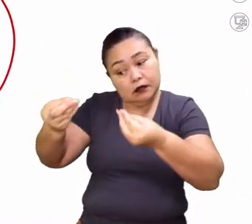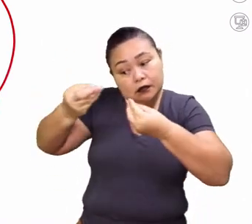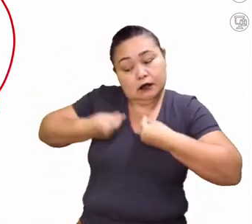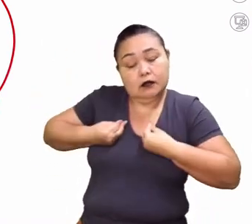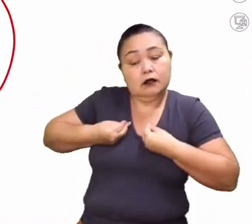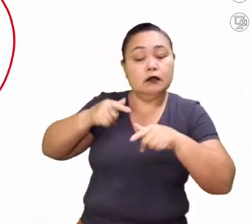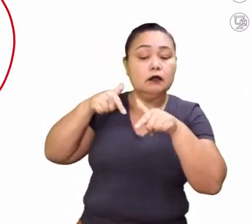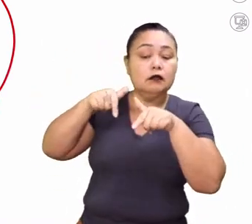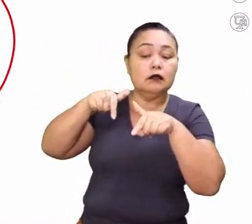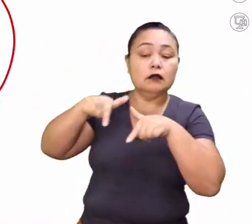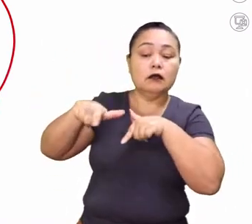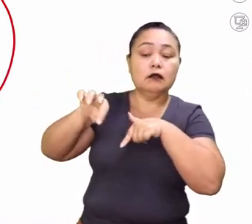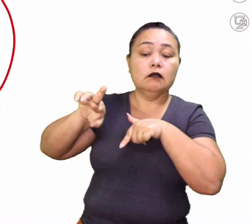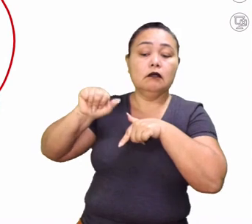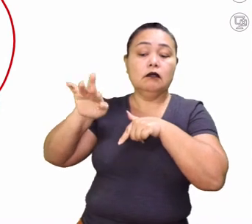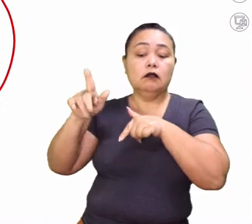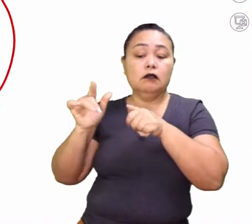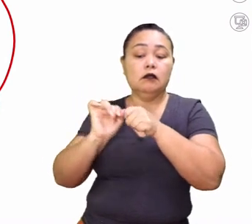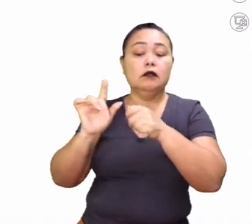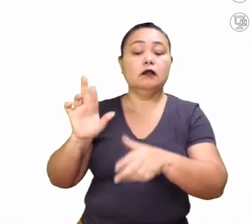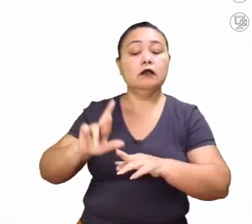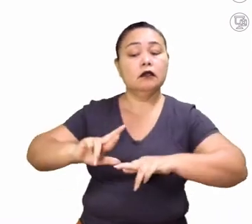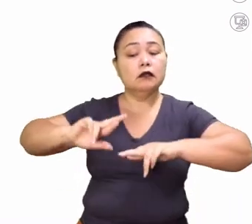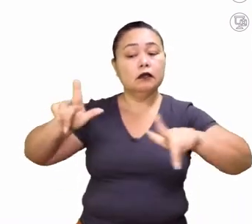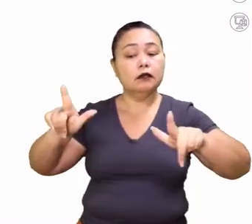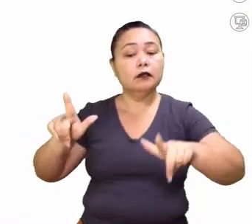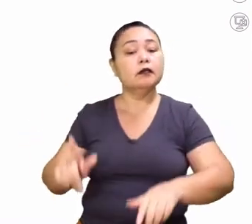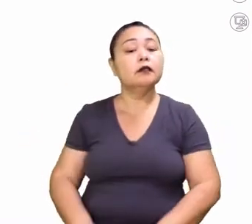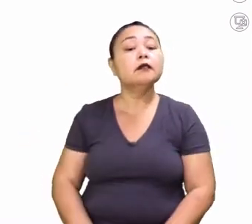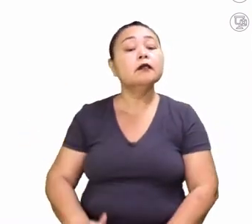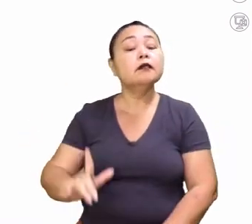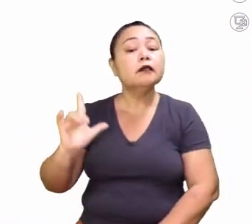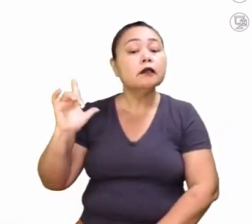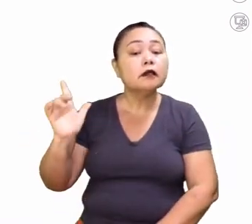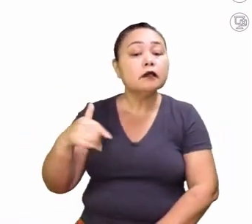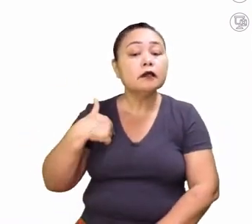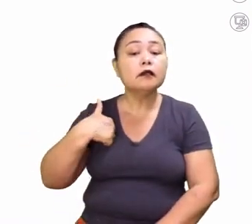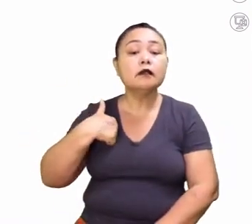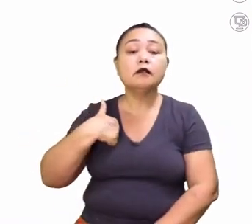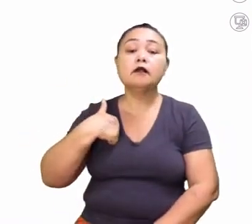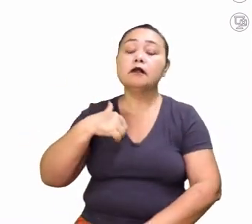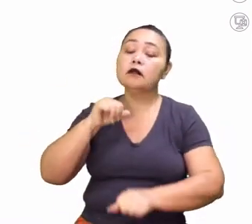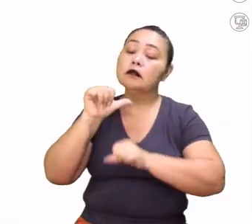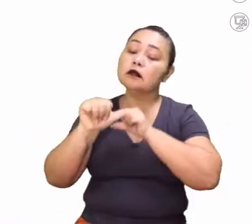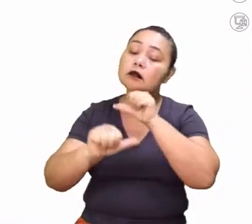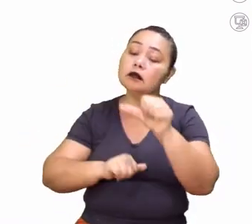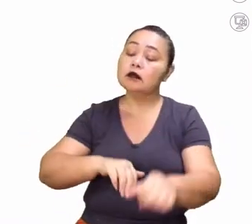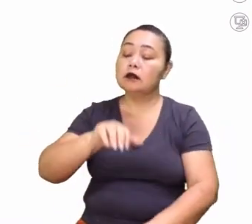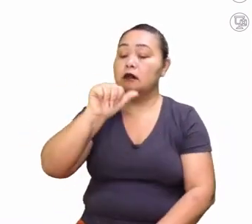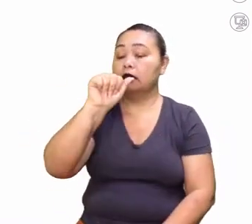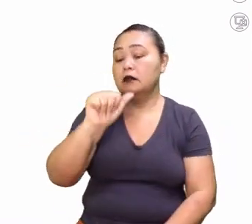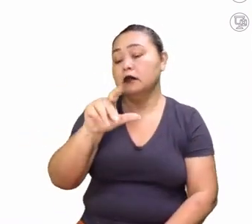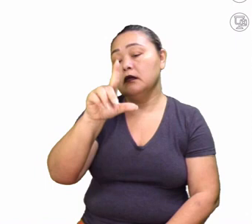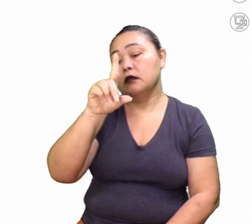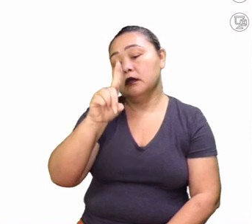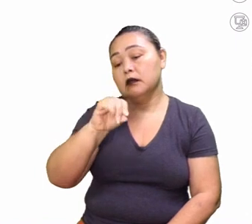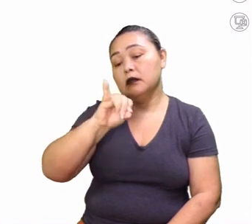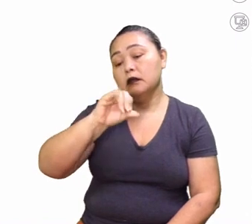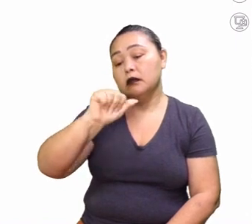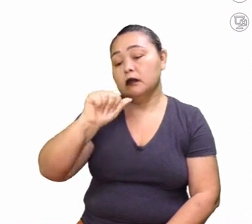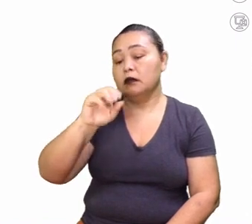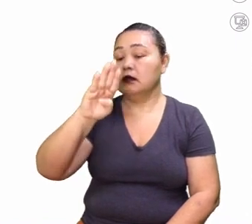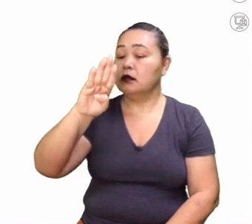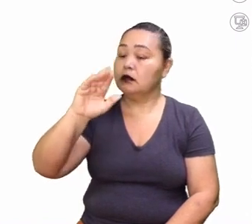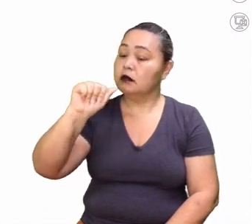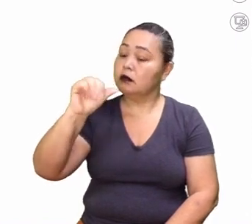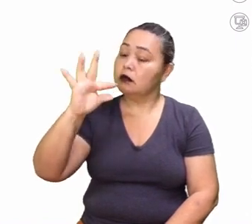trabalho então tem essa diferença aí OK uma transformação adiabática olha